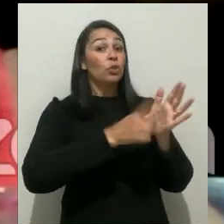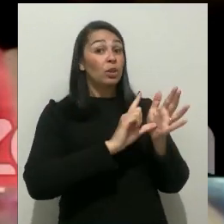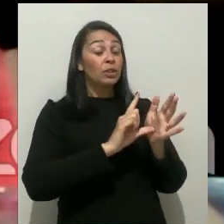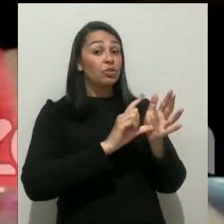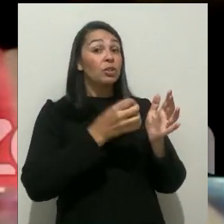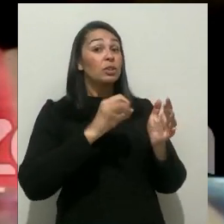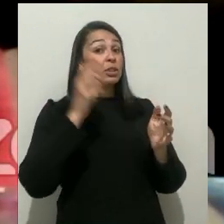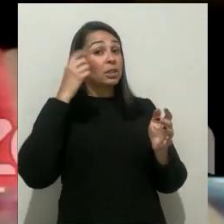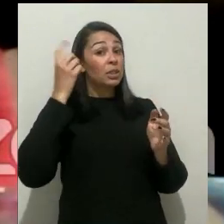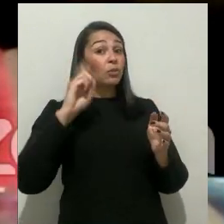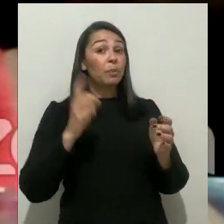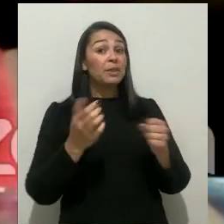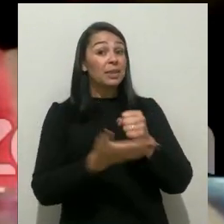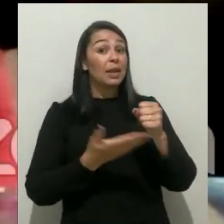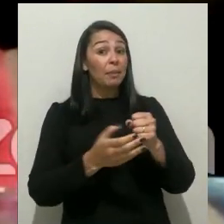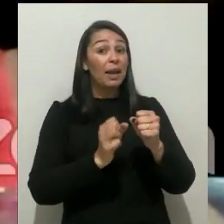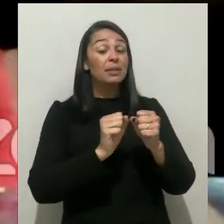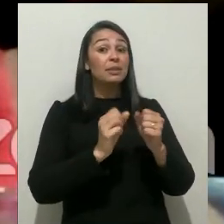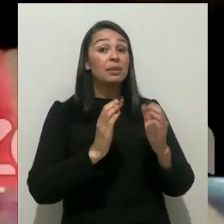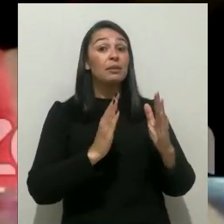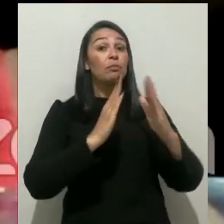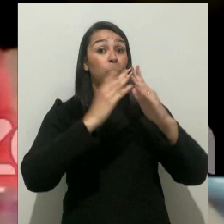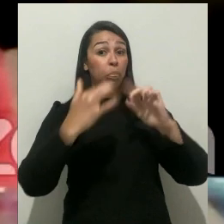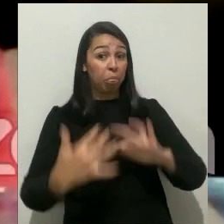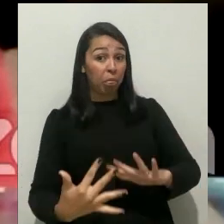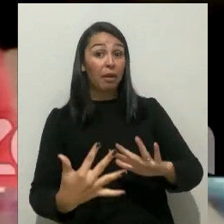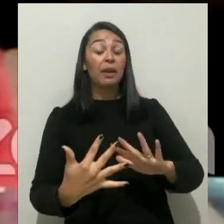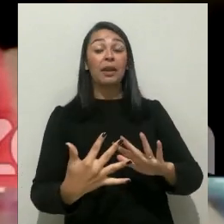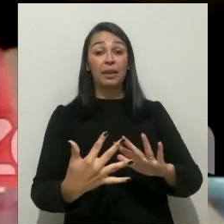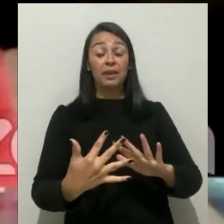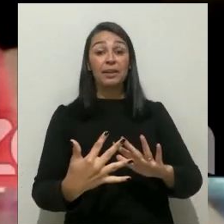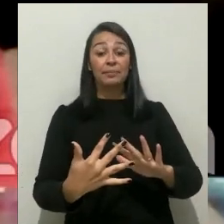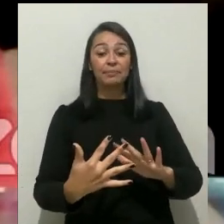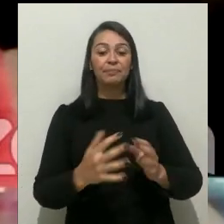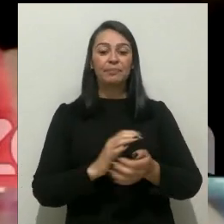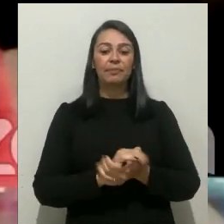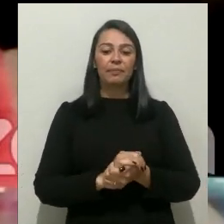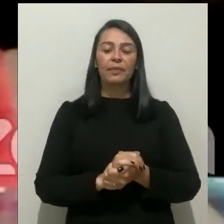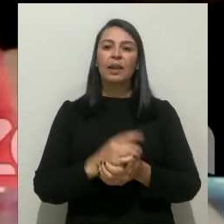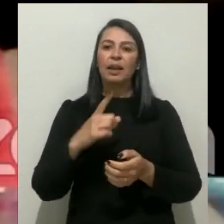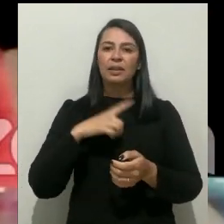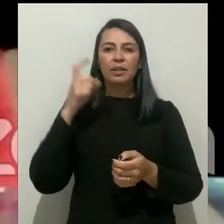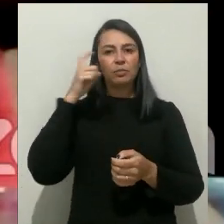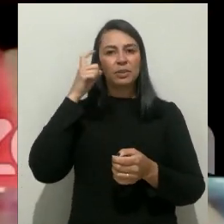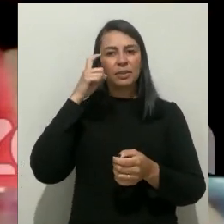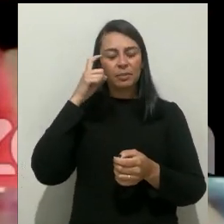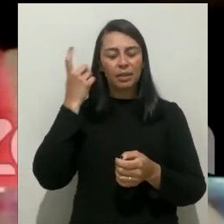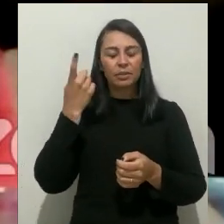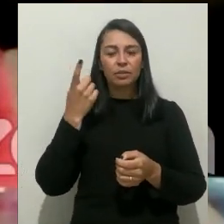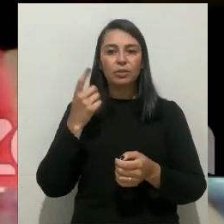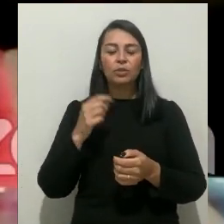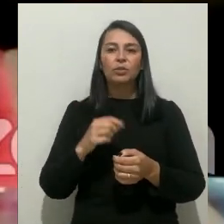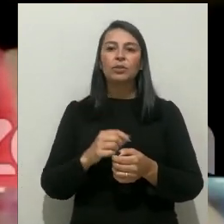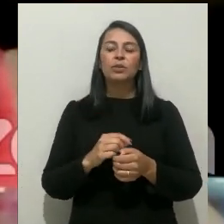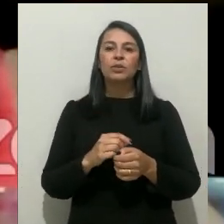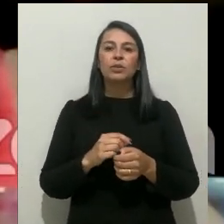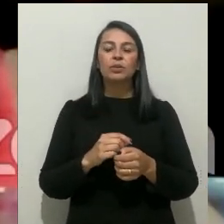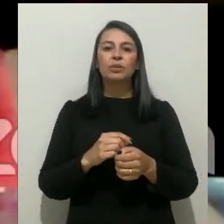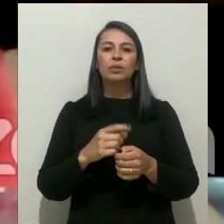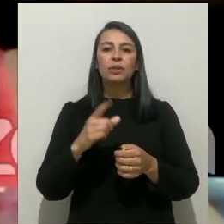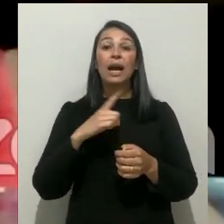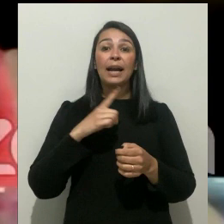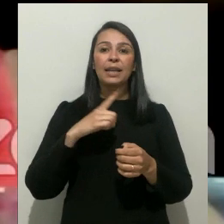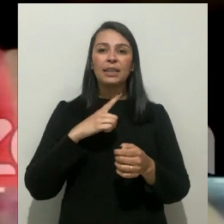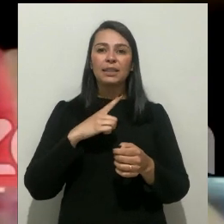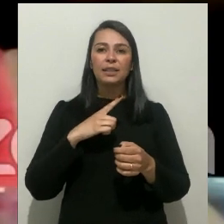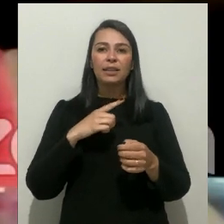vocês não repensarem essa fundação, e ele teve uma formação de engenheiro arquiteto, como todos na época tiveram, e ele teve